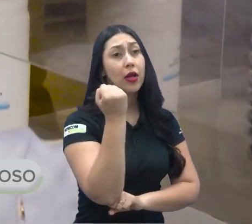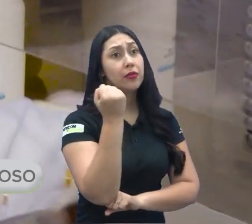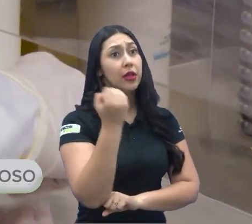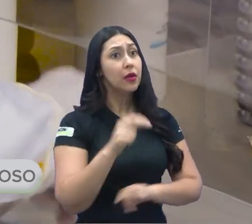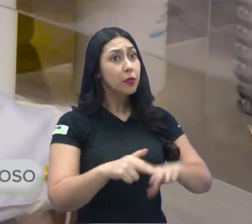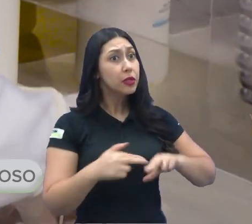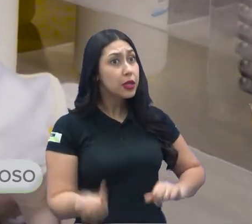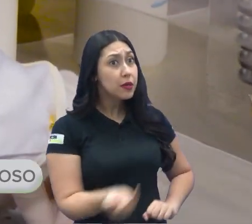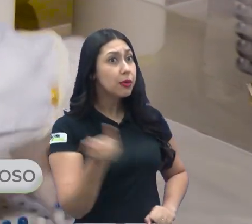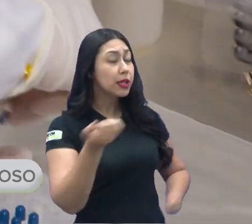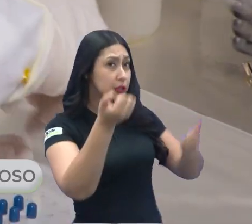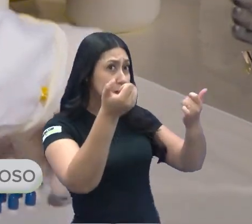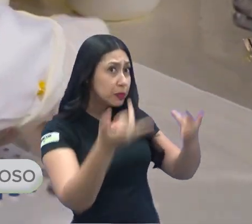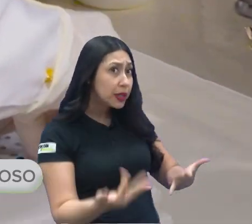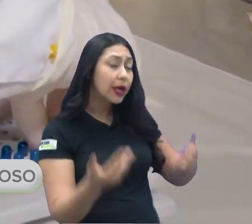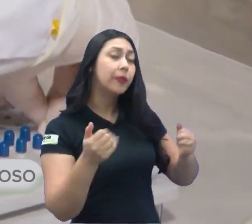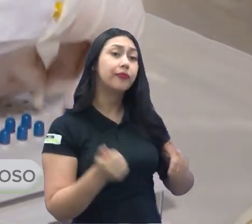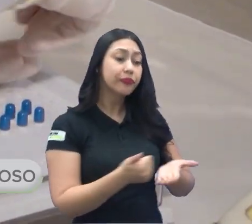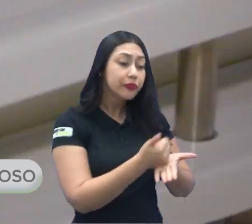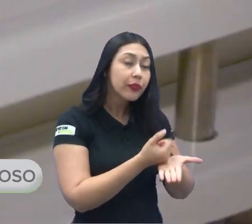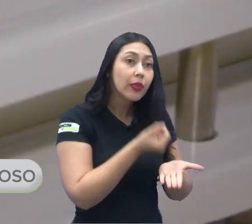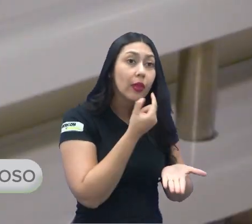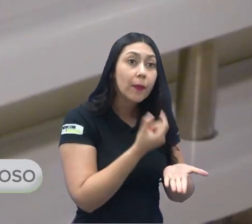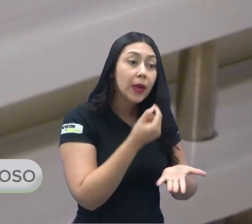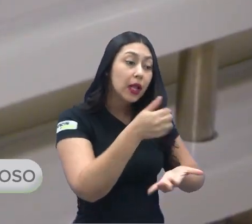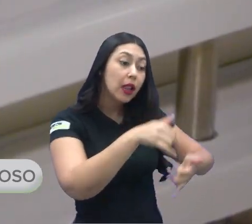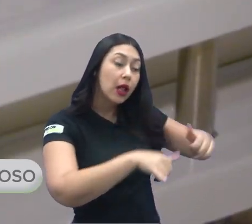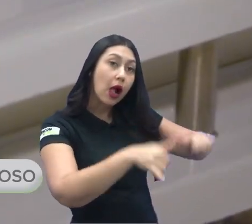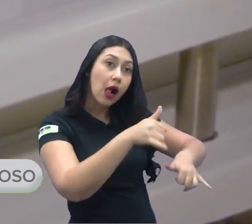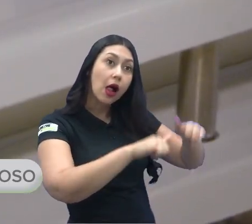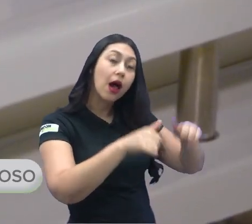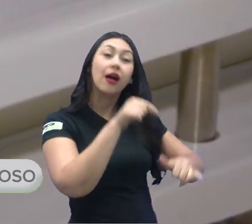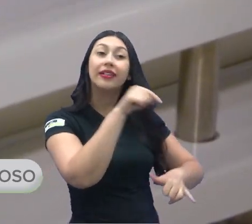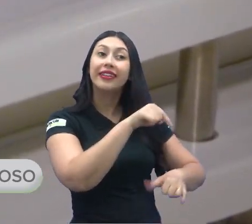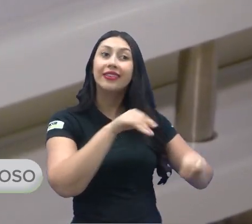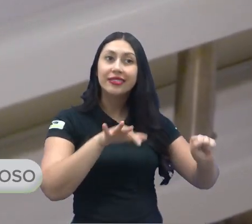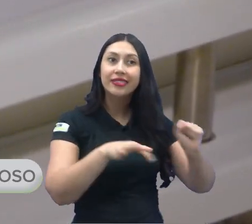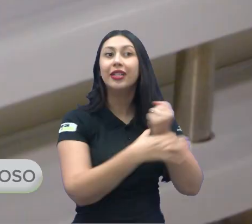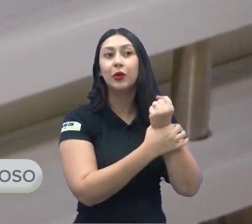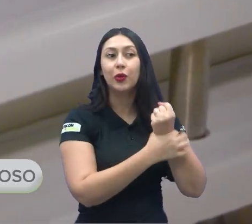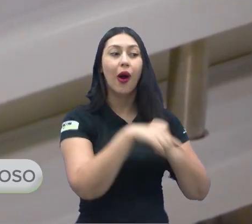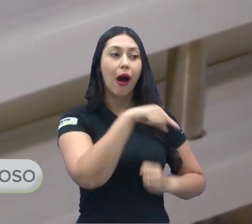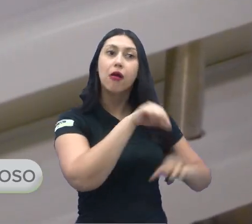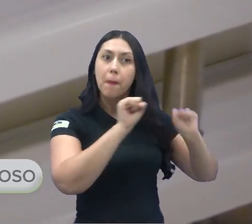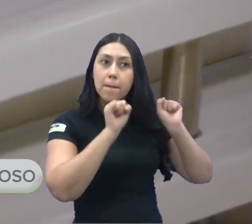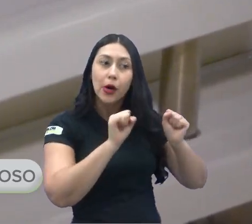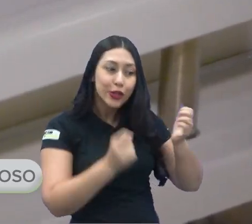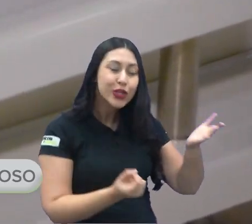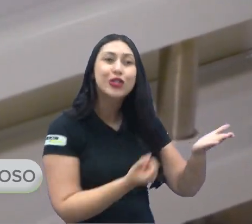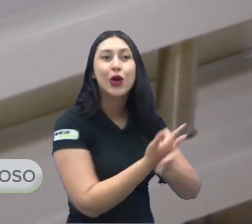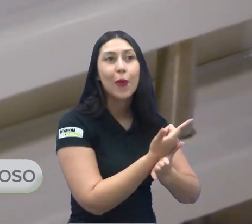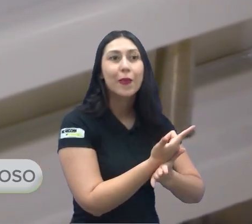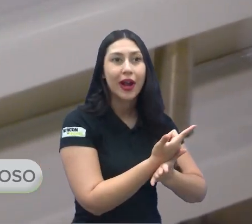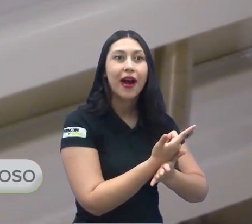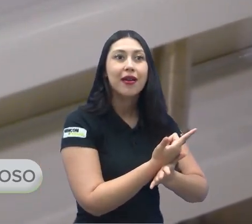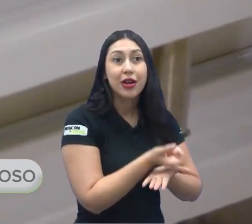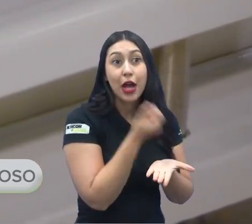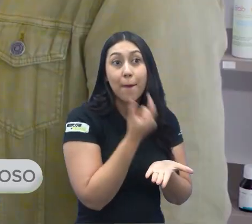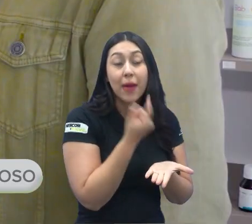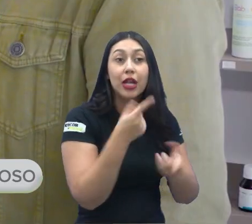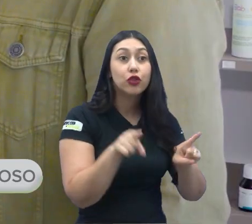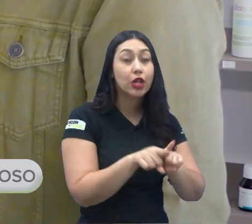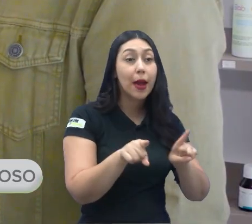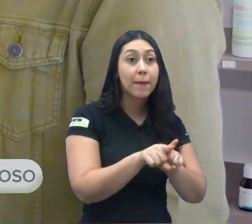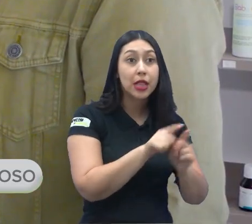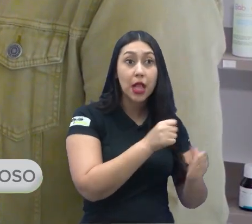farmácia de manipulação é um estabelecimento seguro e de saúde, então é nela que você tem que comprar seus medicamentos e suplementos ao invés da internet, porque aqui a